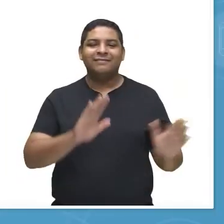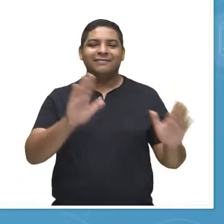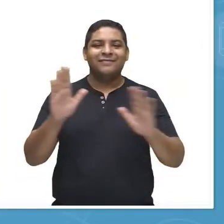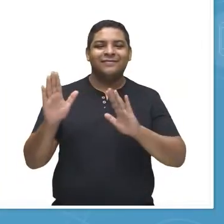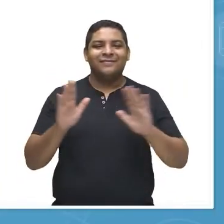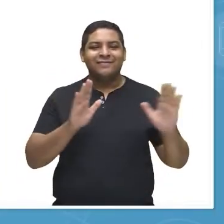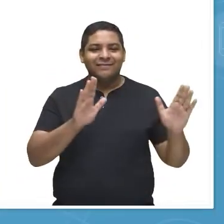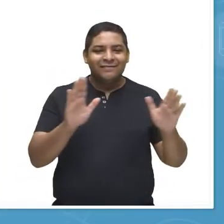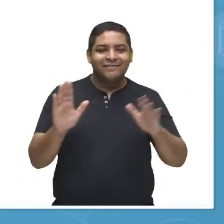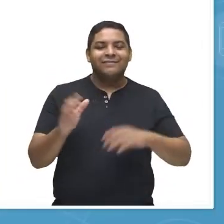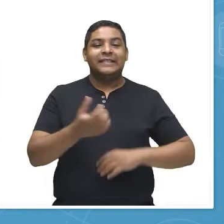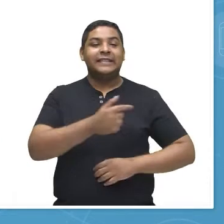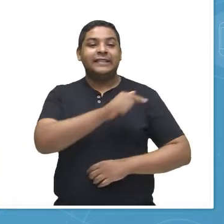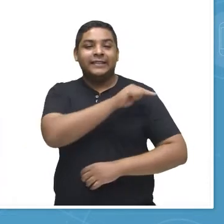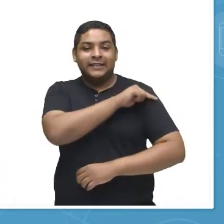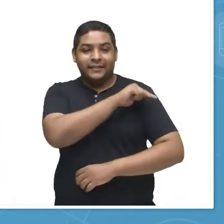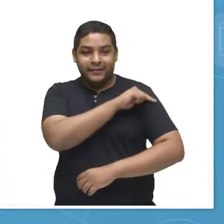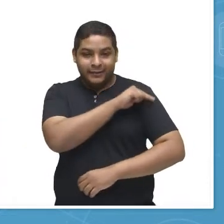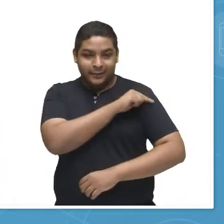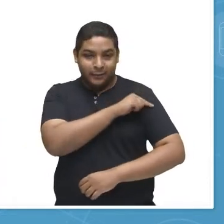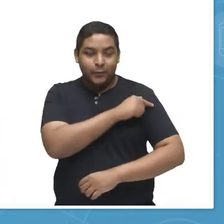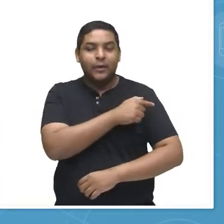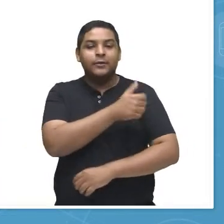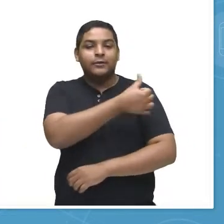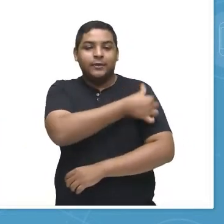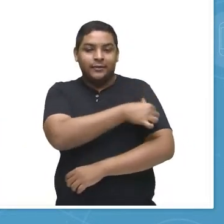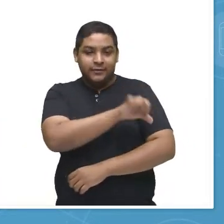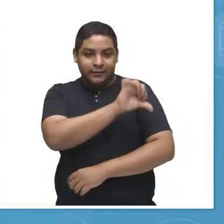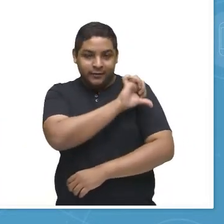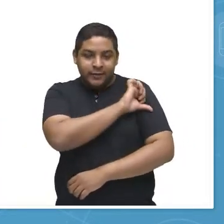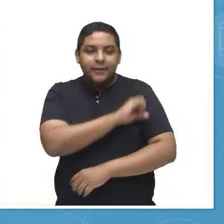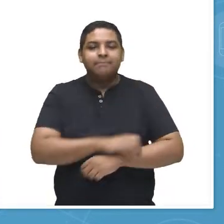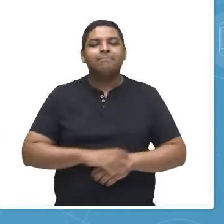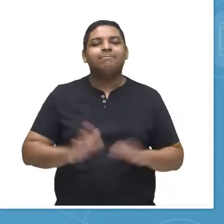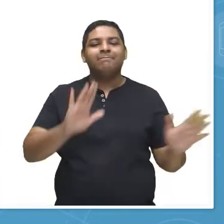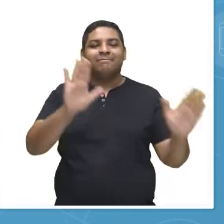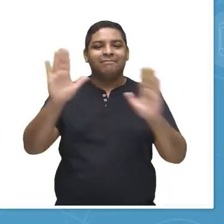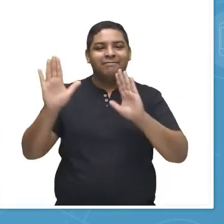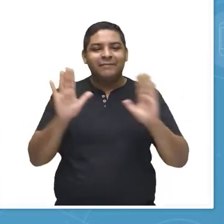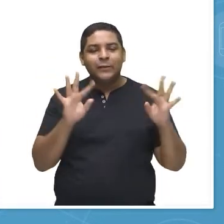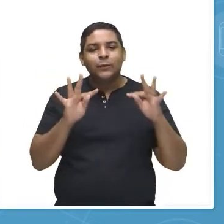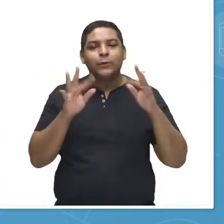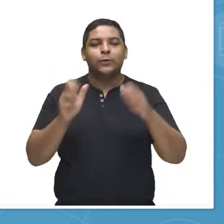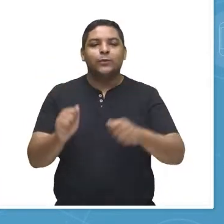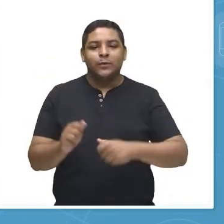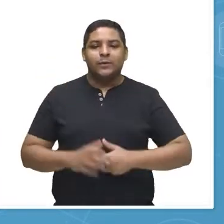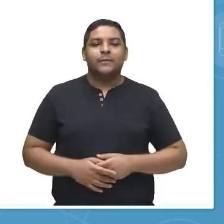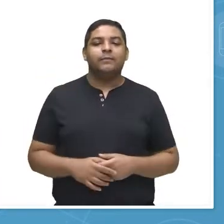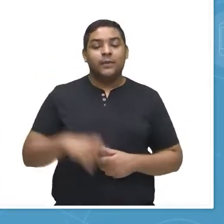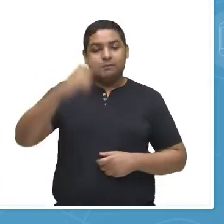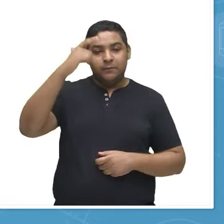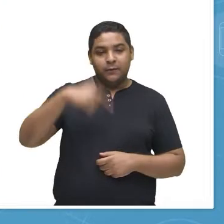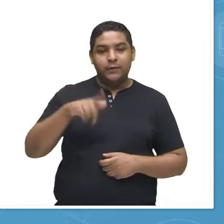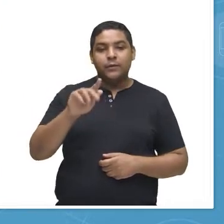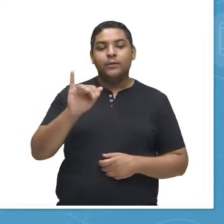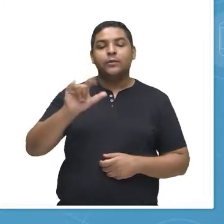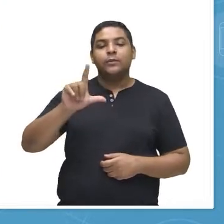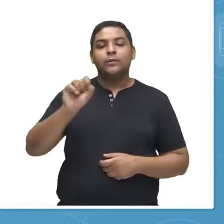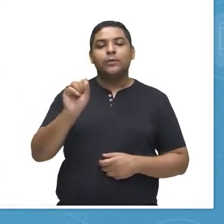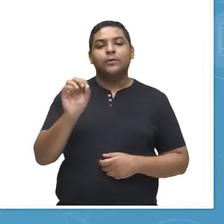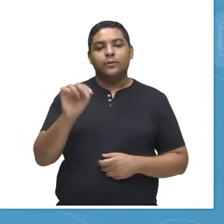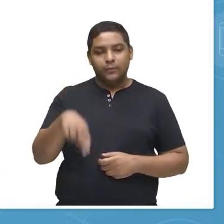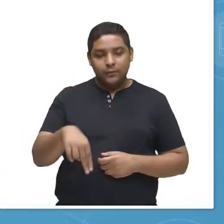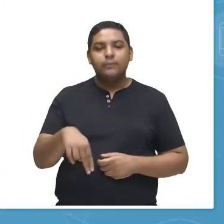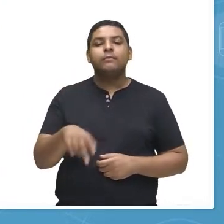Olá, galerinha do 7º ano do ensino fundamental, minha cordial saudação a todos e todas. Eu sou o professor Gilson Dias